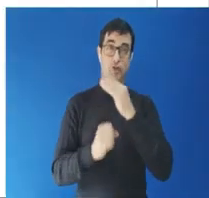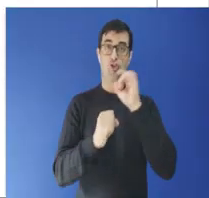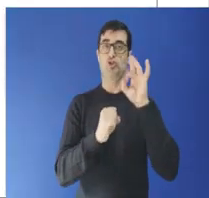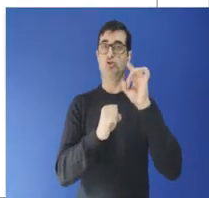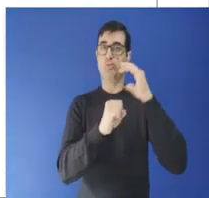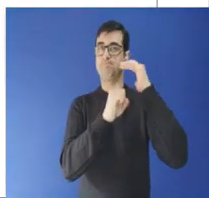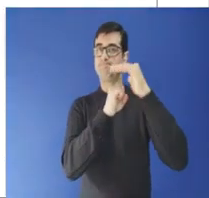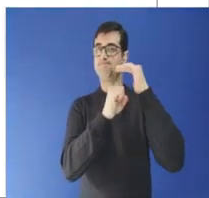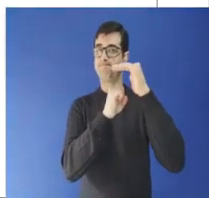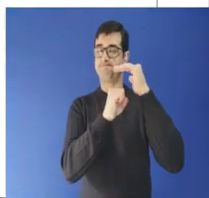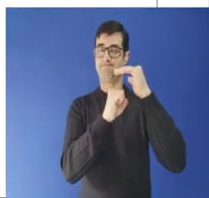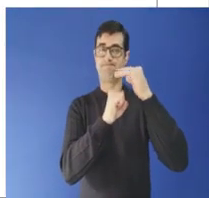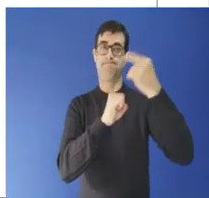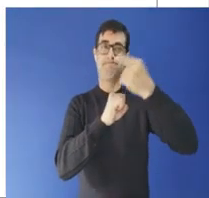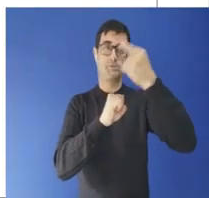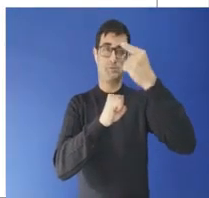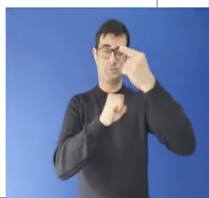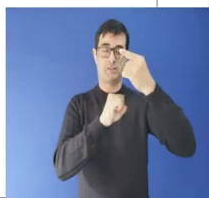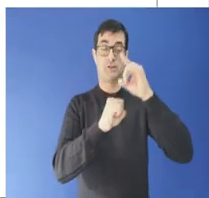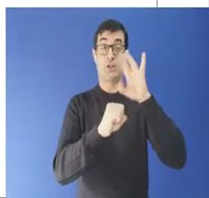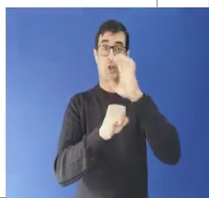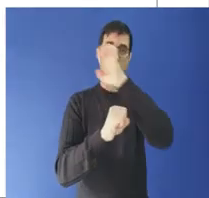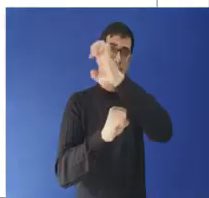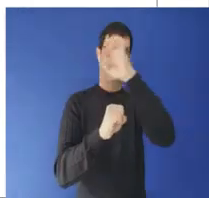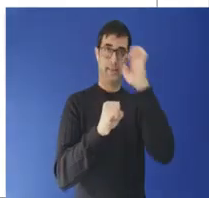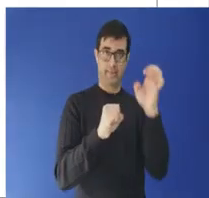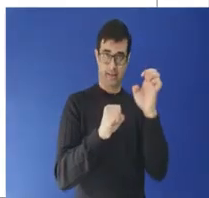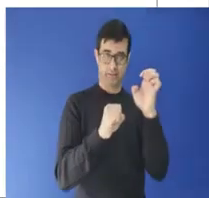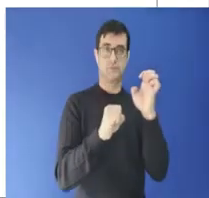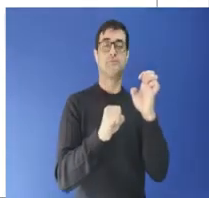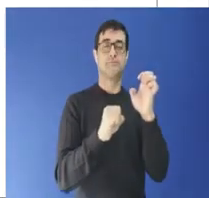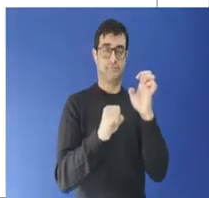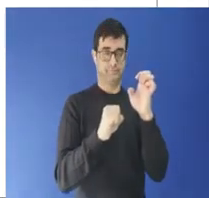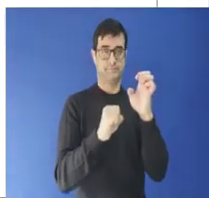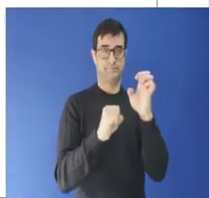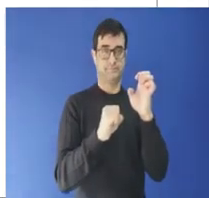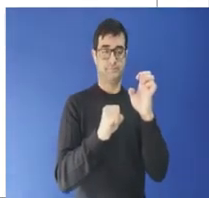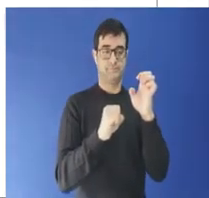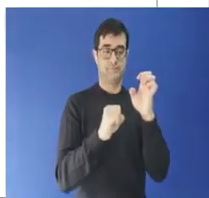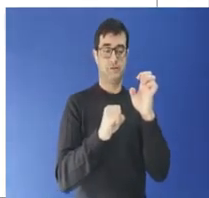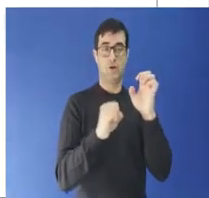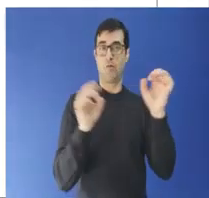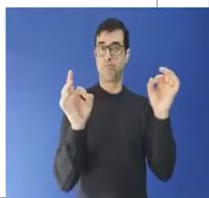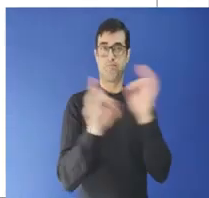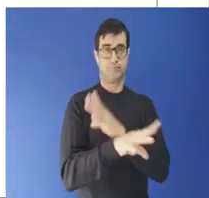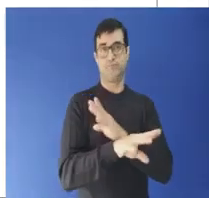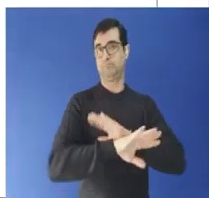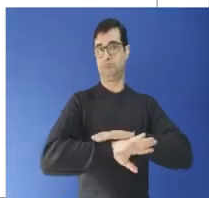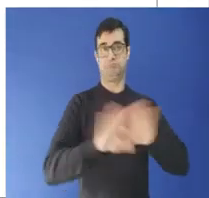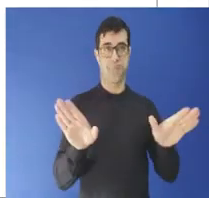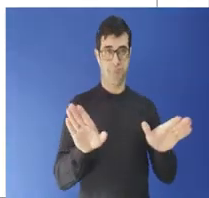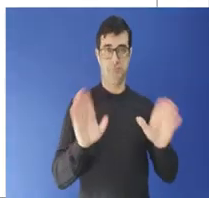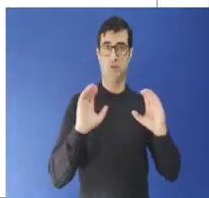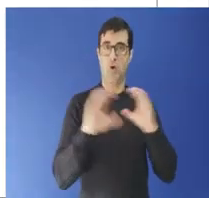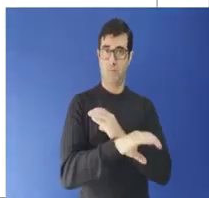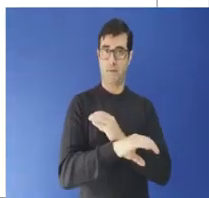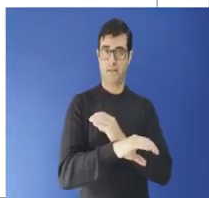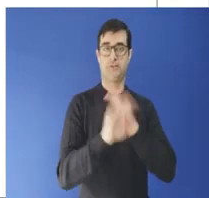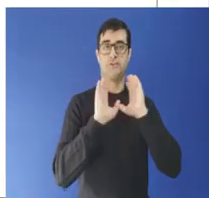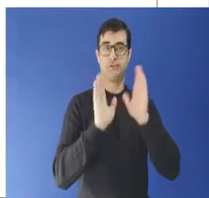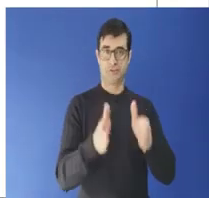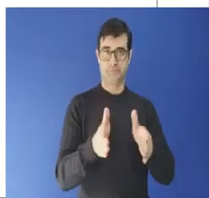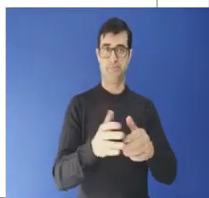primeiro nível, e nesse nível ele tem os dois elétrons que o primeiro nível comporta. Então, ele tem essa